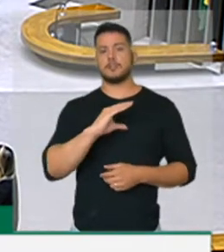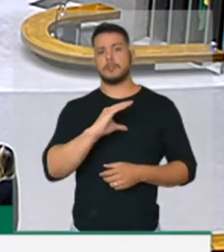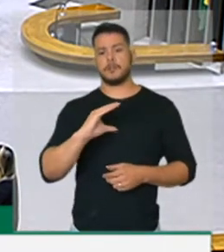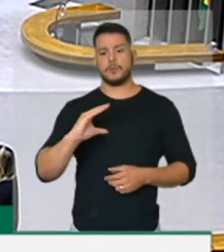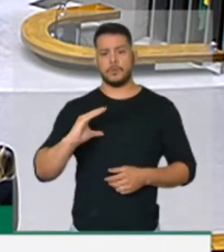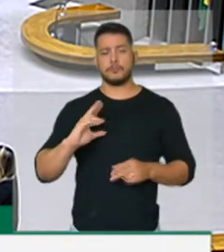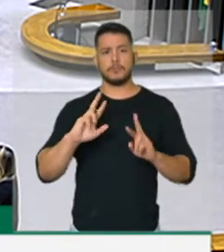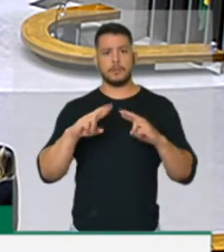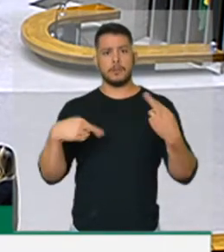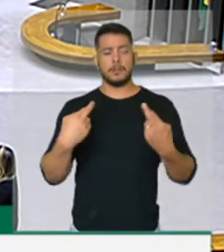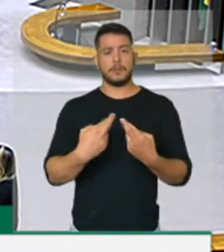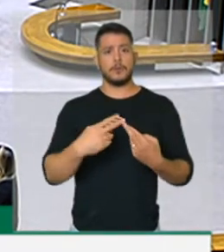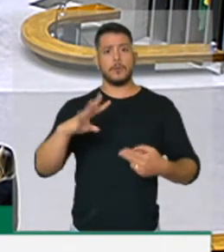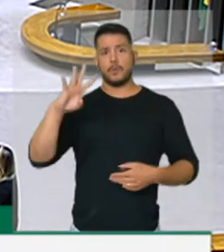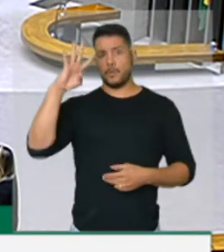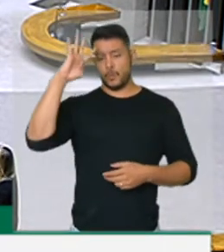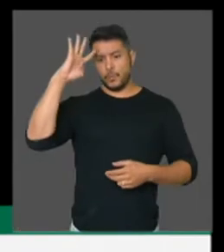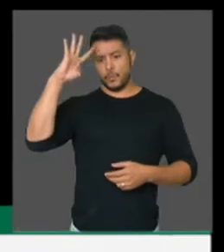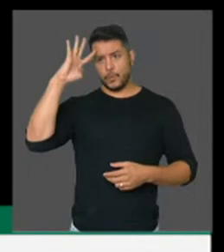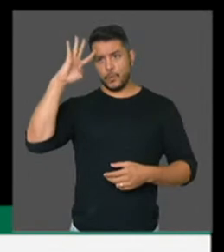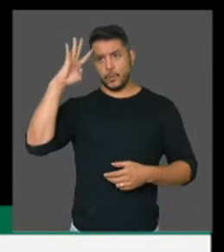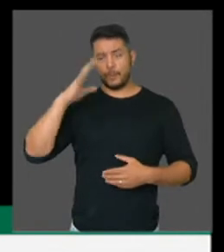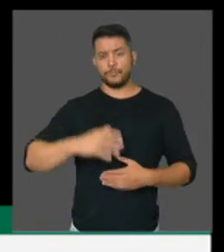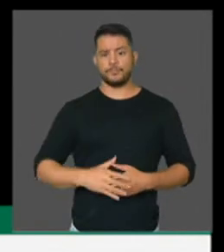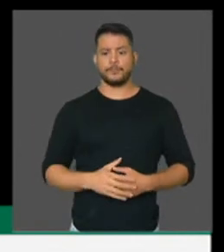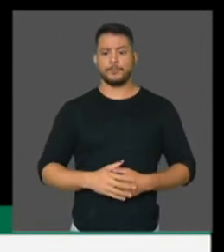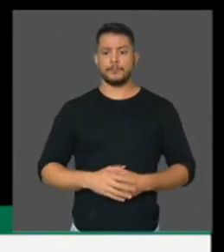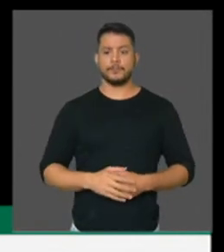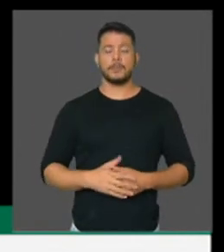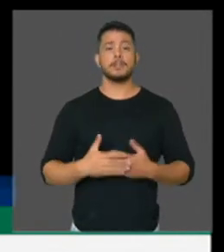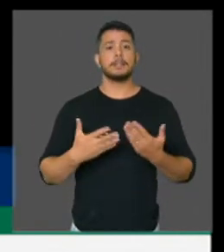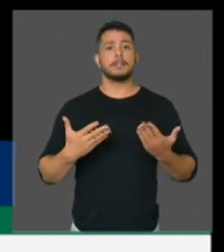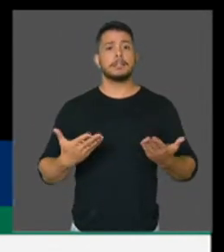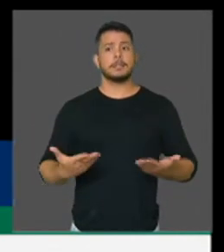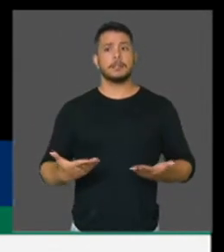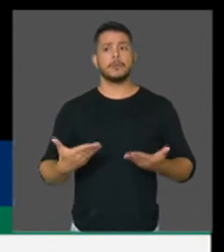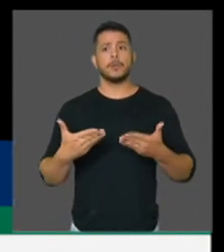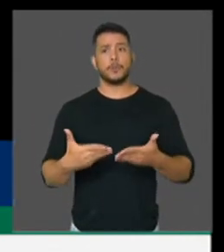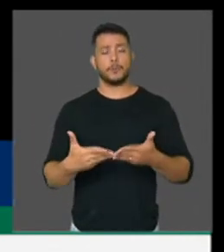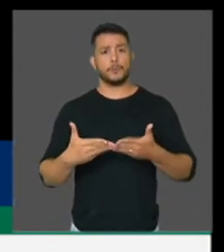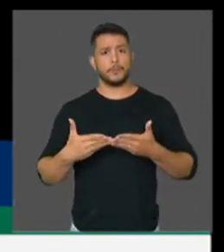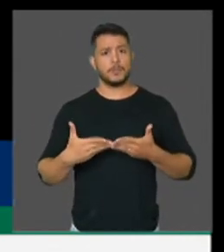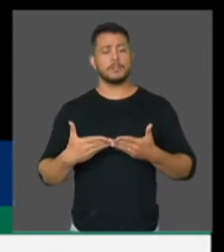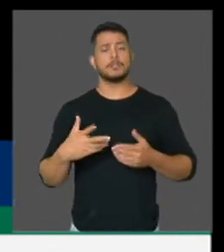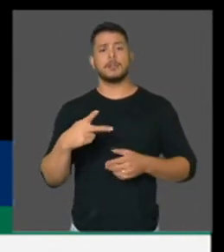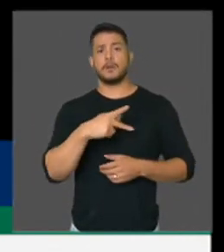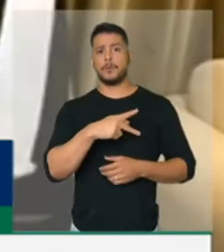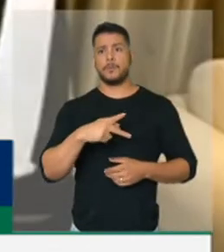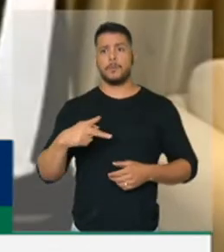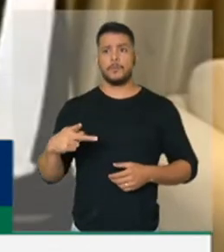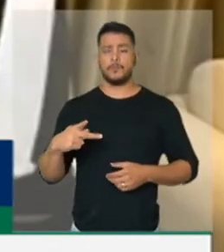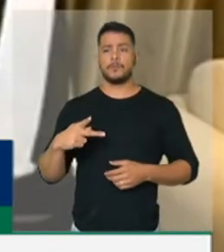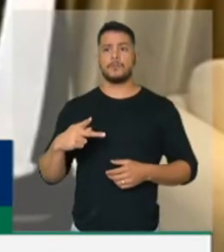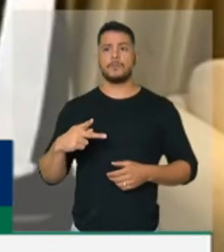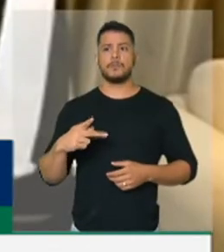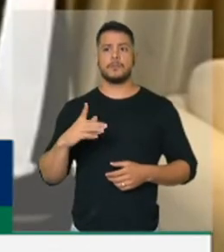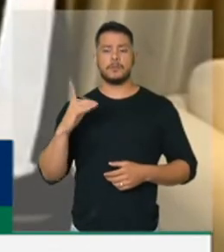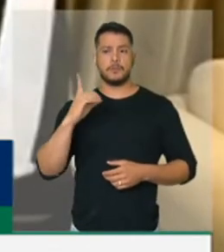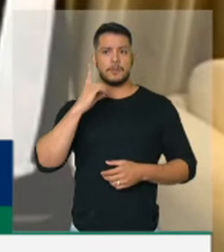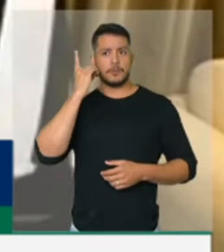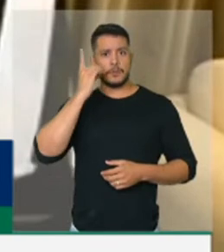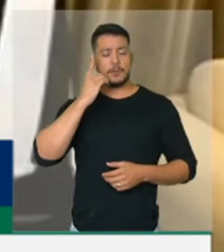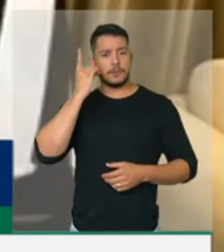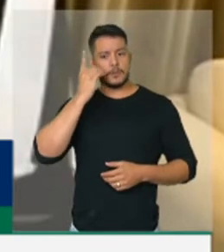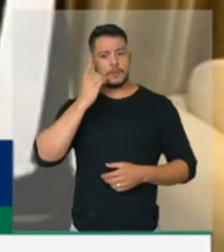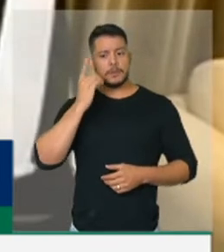realizada na quarta-feira, 30 de 6 de 2021. Na oportunidade, requeri o presidente daquele colegiado, Dr. Luiz, o